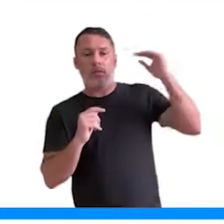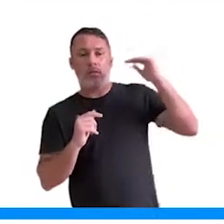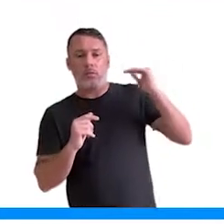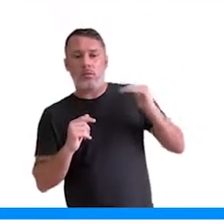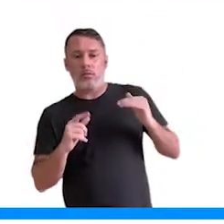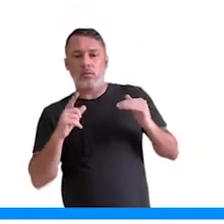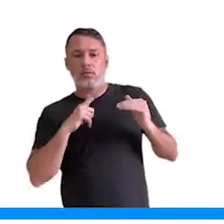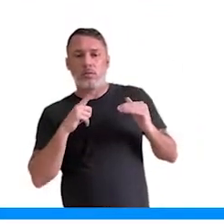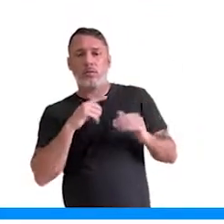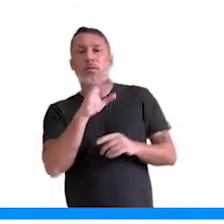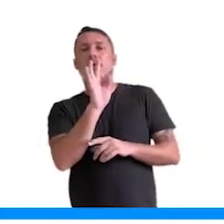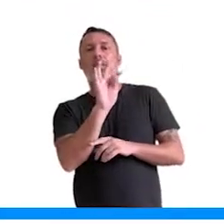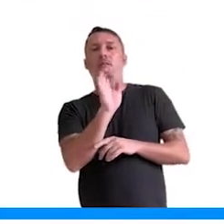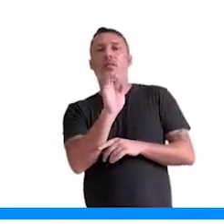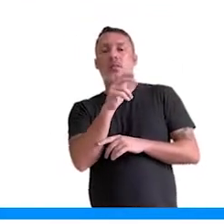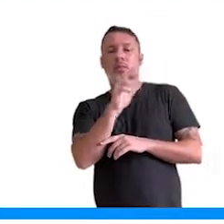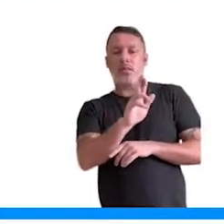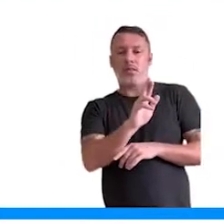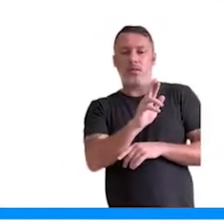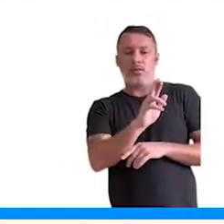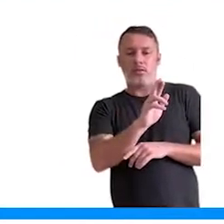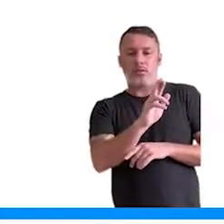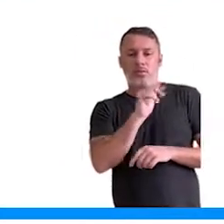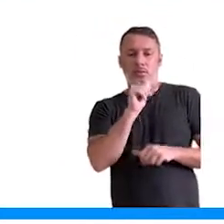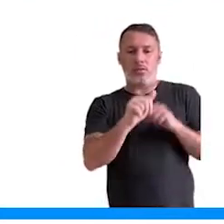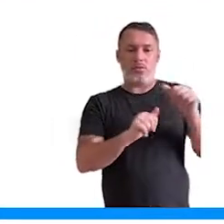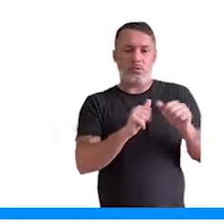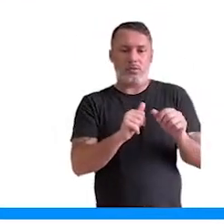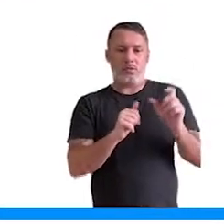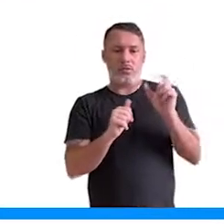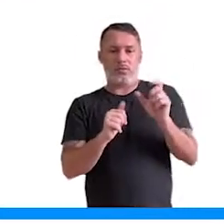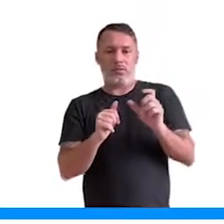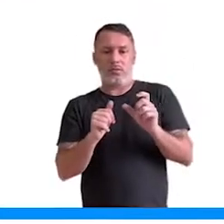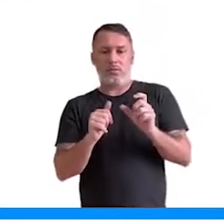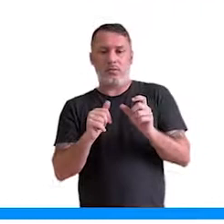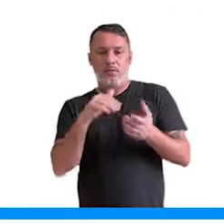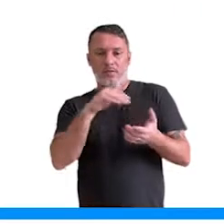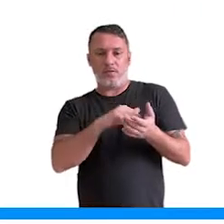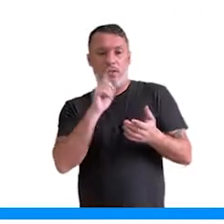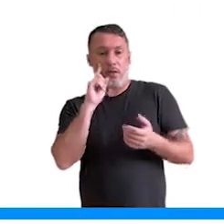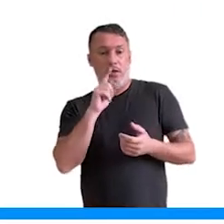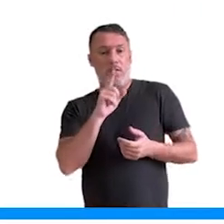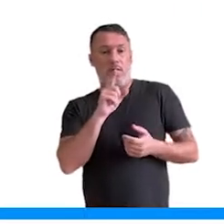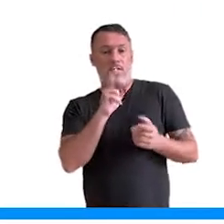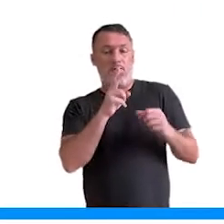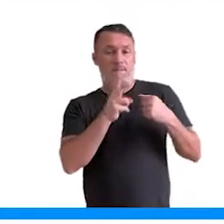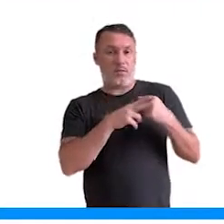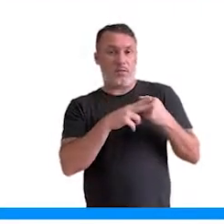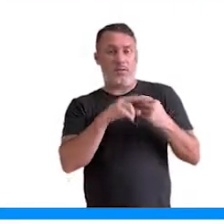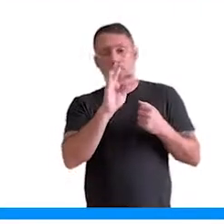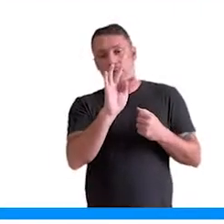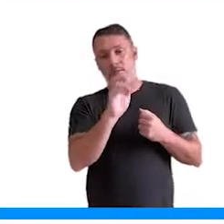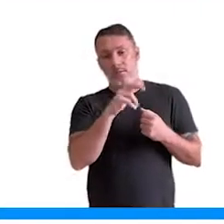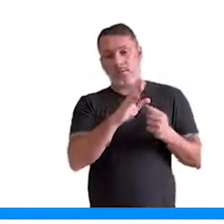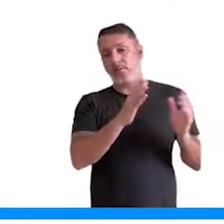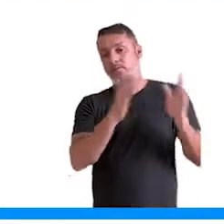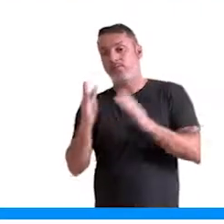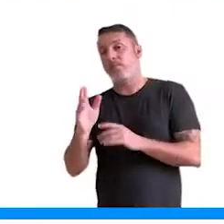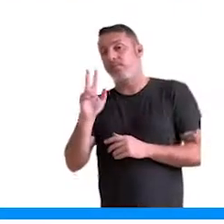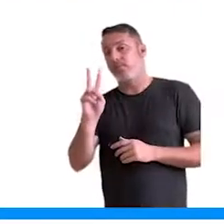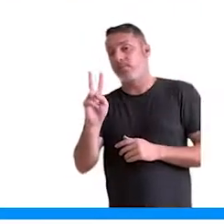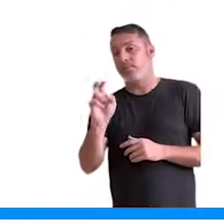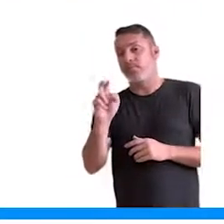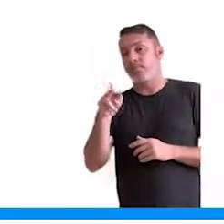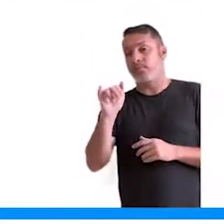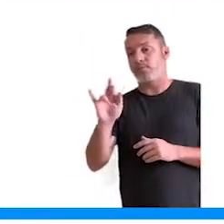Tengamos, nosotros. Tened, porque eu troco o R pelo D. Vosotros. E tengan, ustedes. Bien?